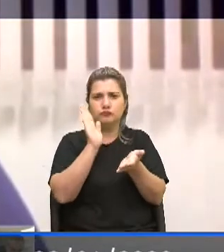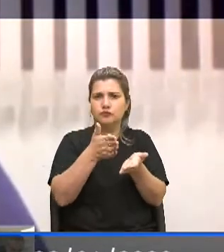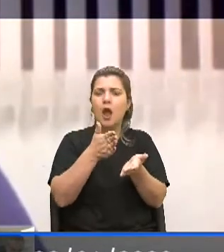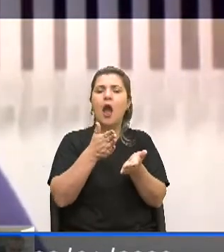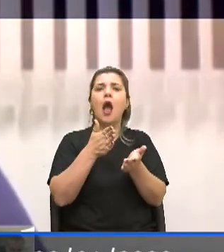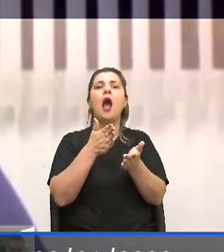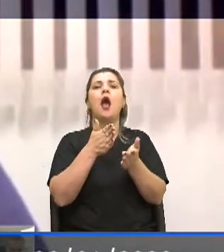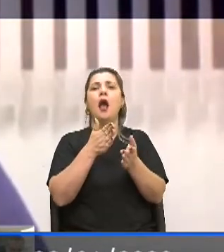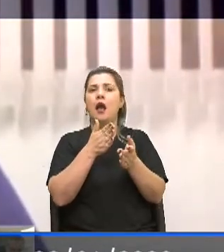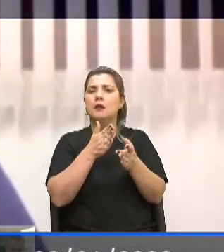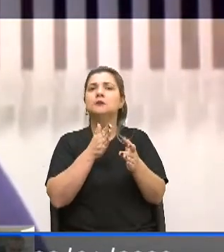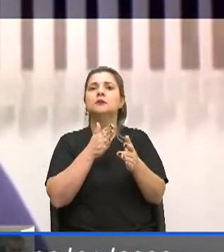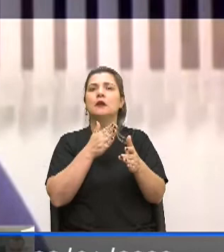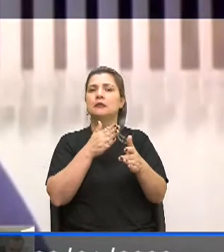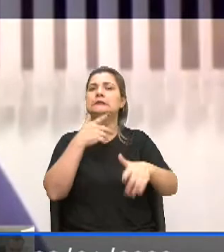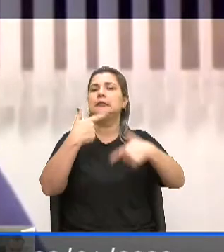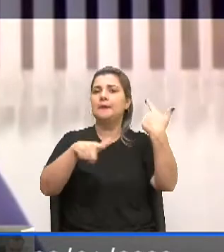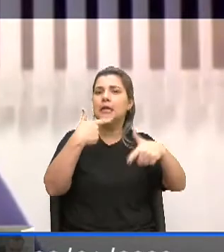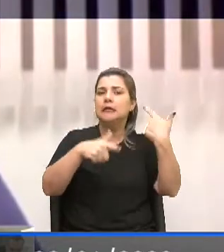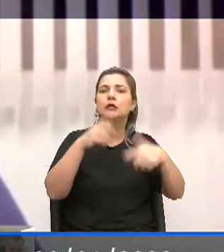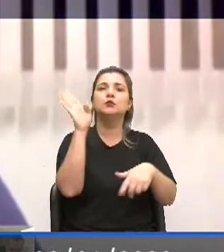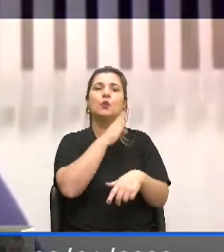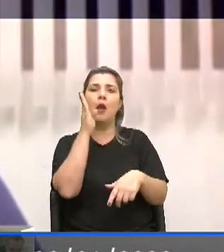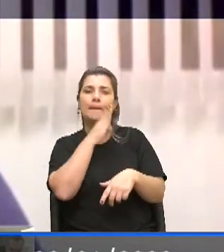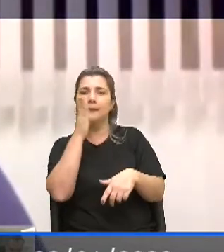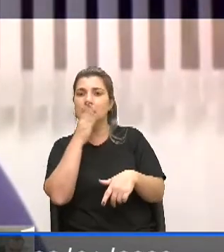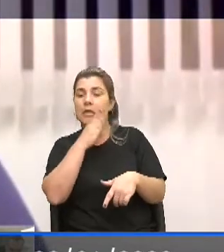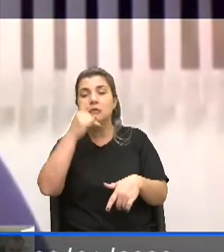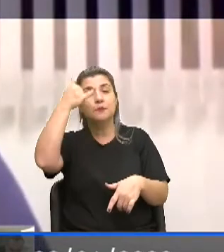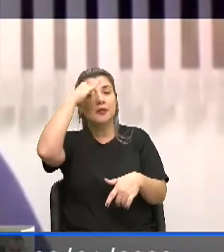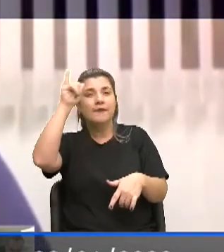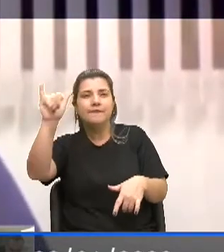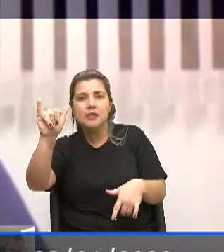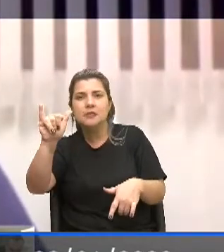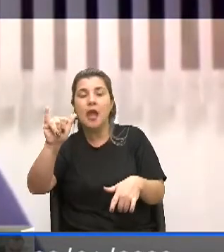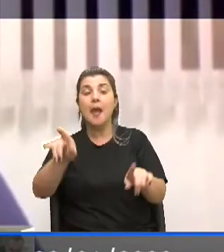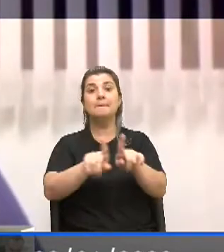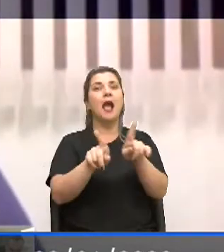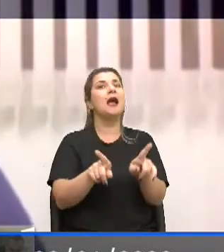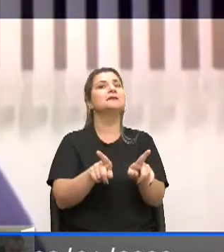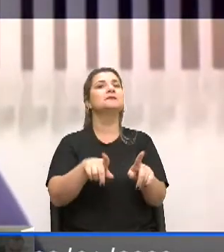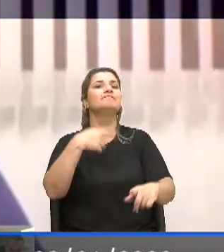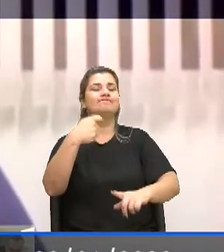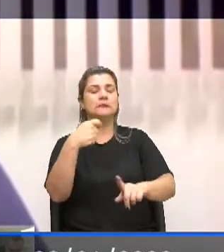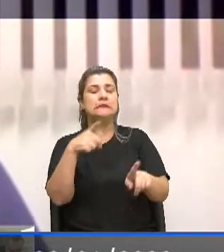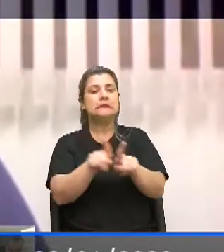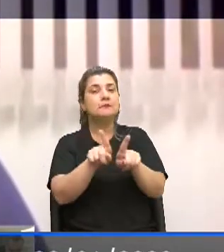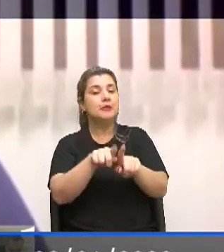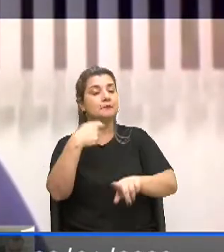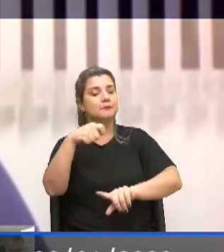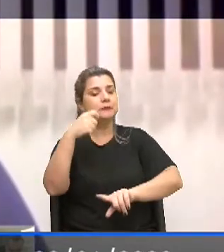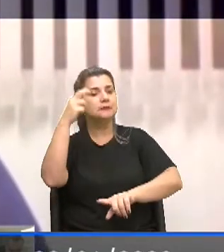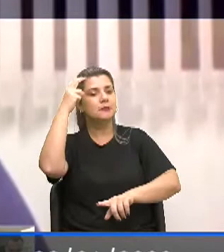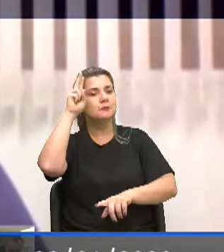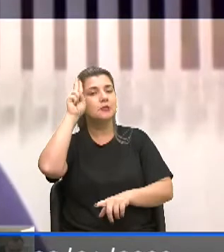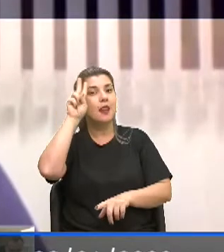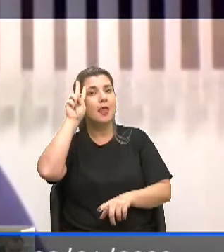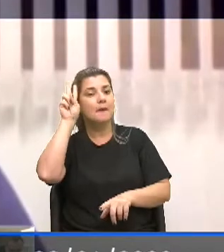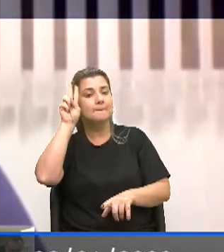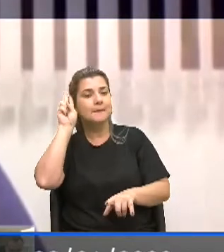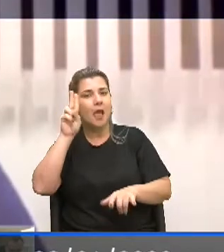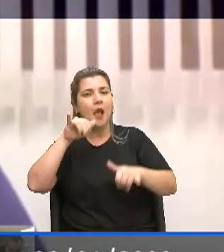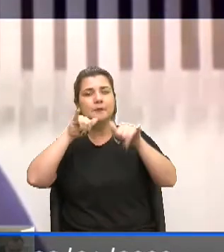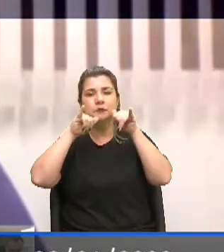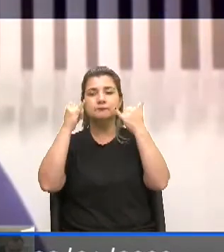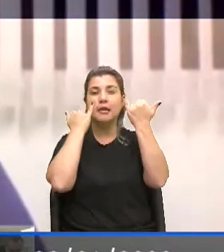com muita rapidez no sentido de realmente evitar o máximo. Mas também precisamos lembrar que, por declarações